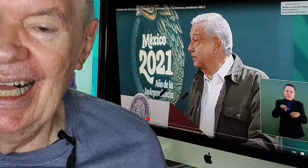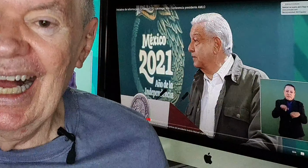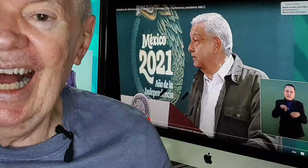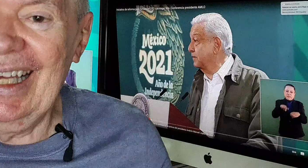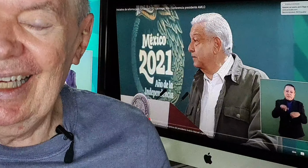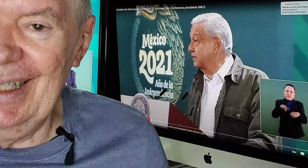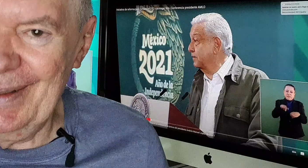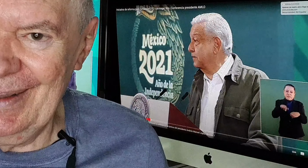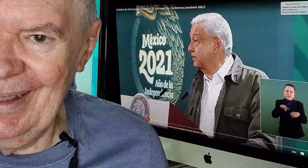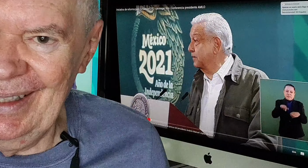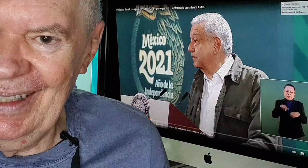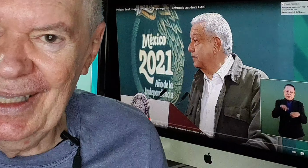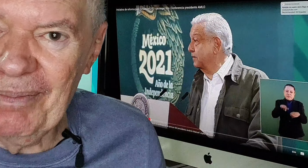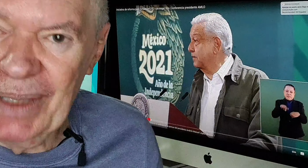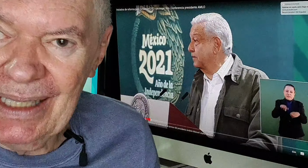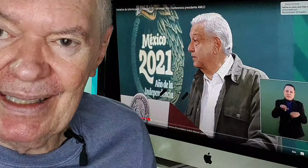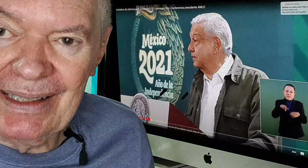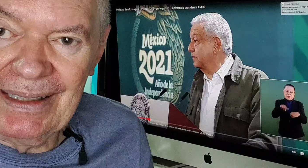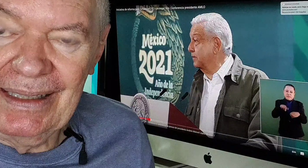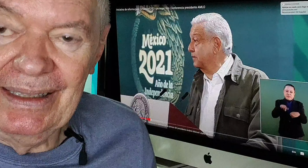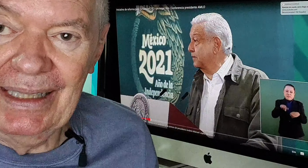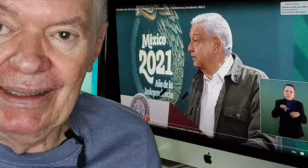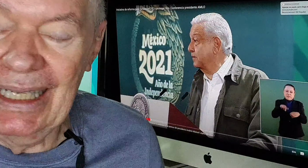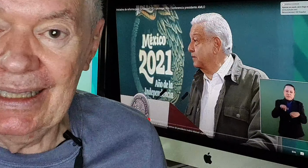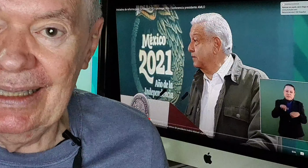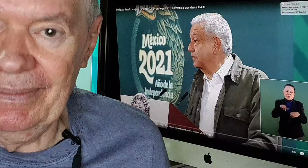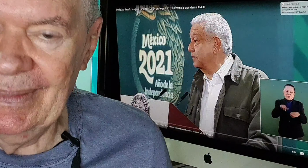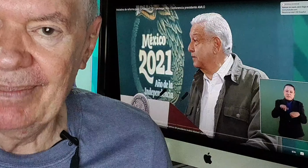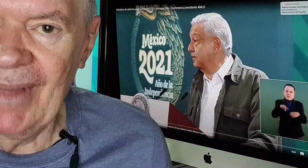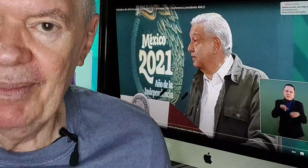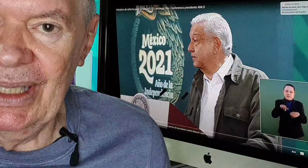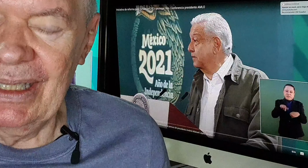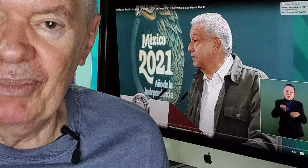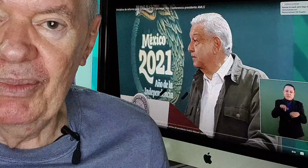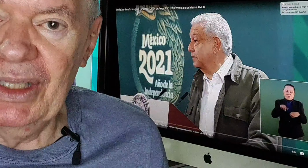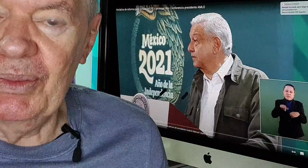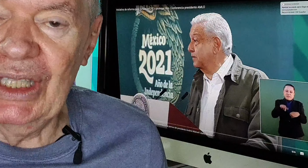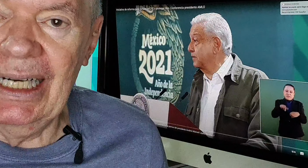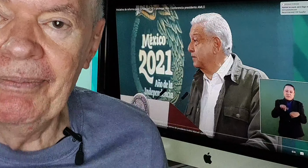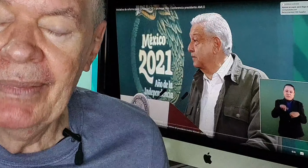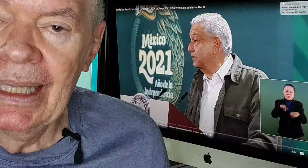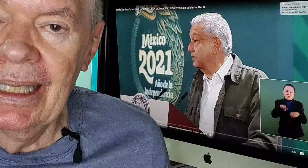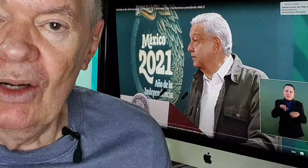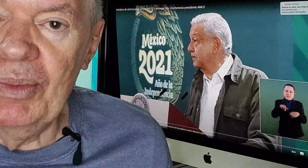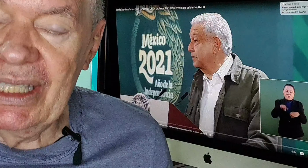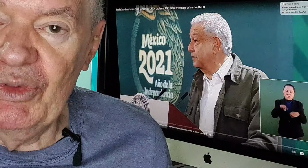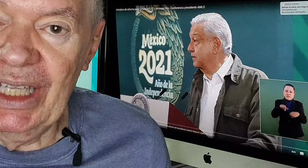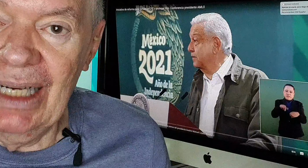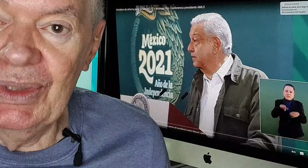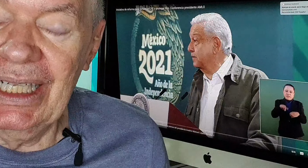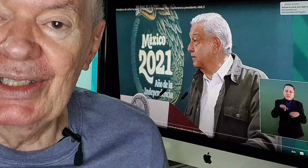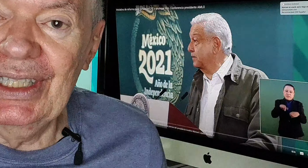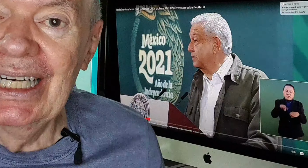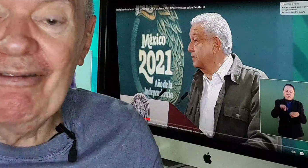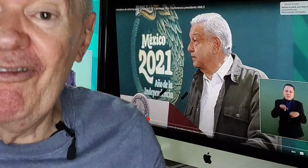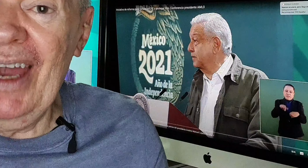é, aquelas empresas, né, por exemplo, mesmo da Comissão Federal